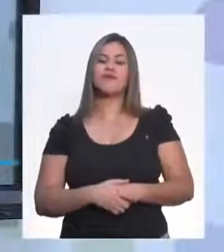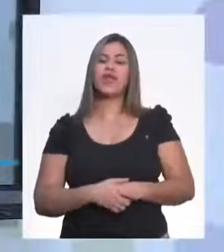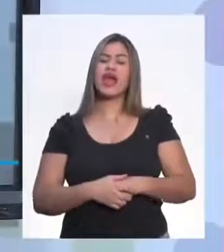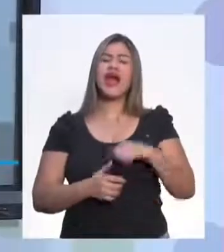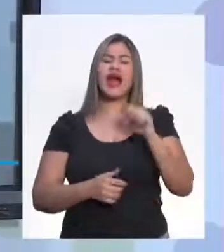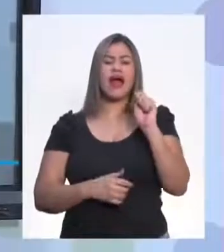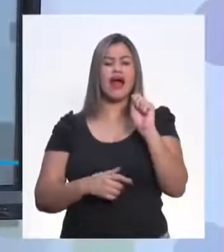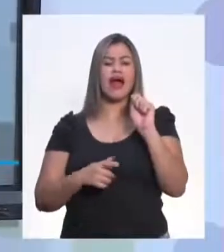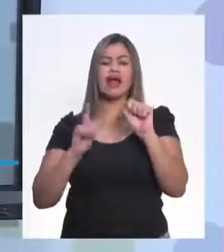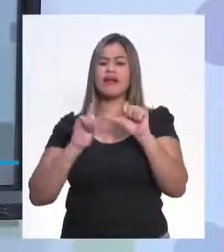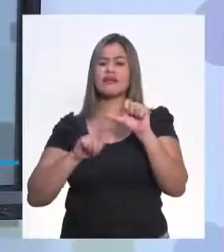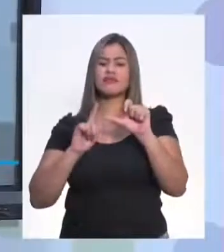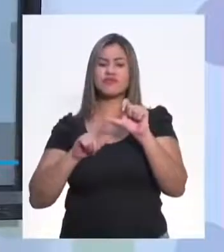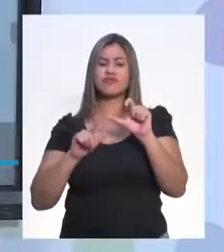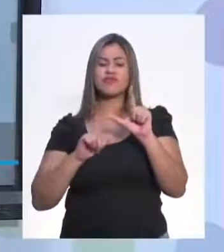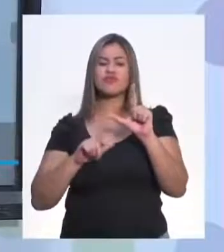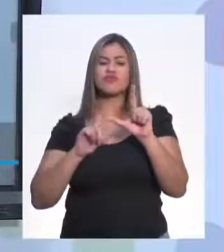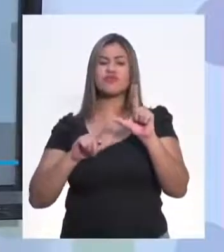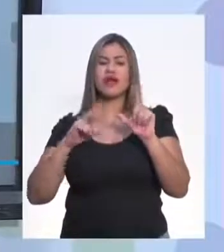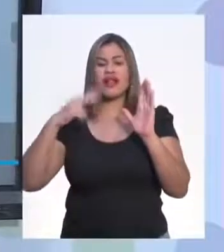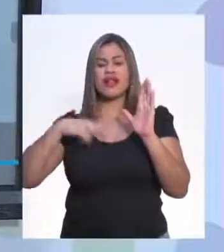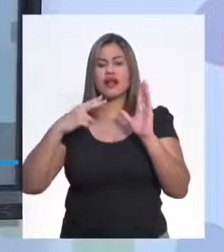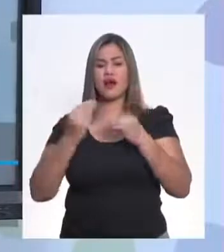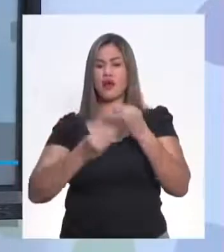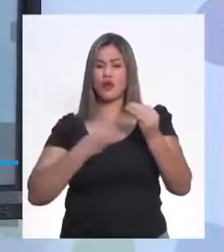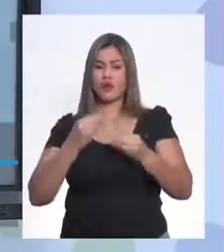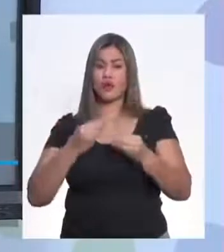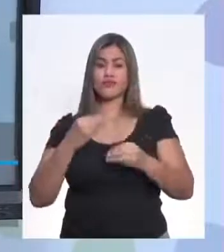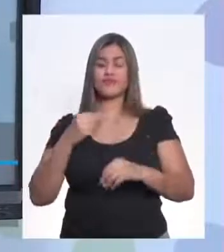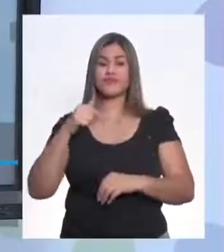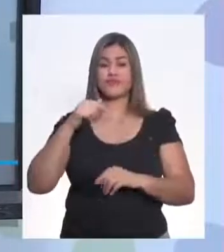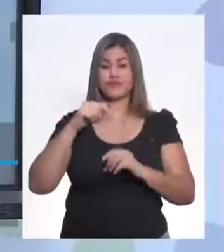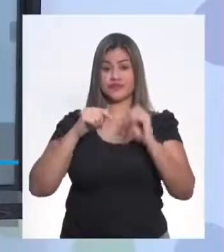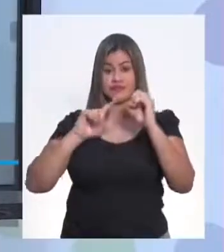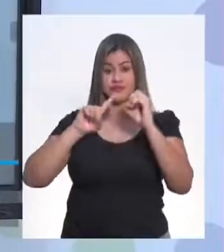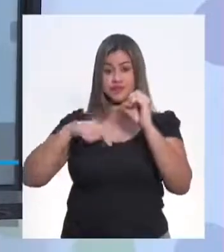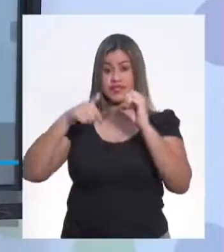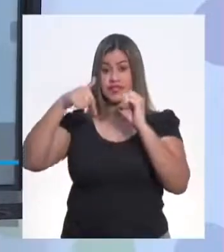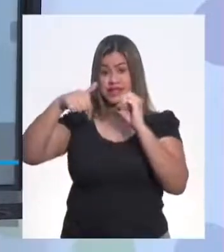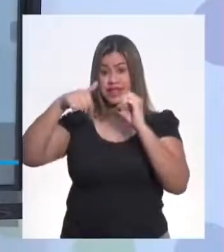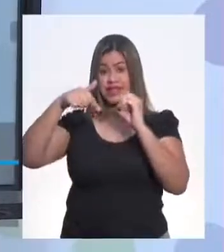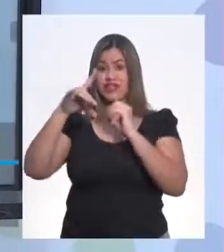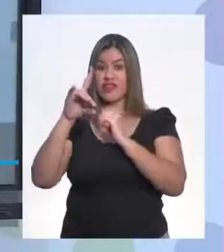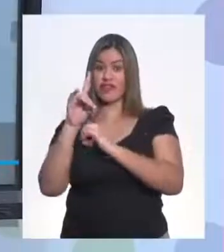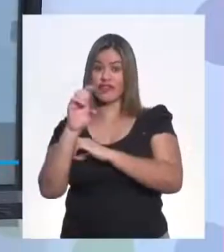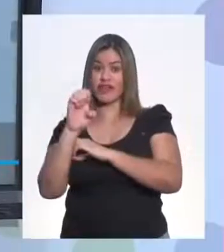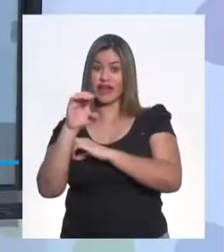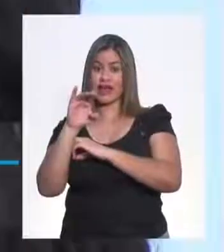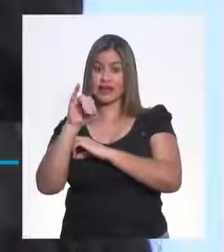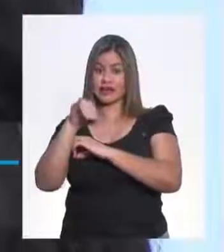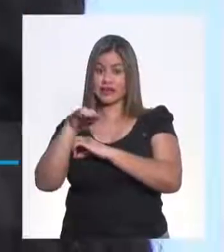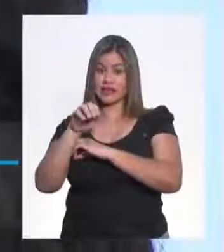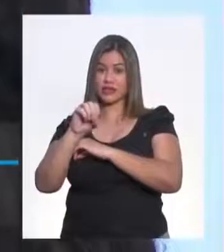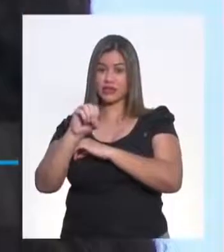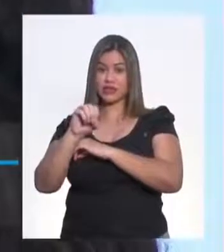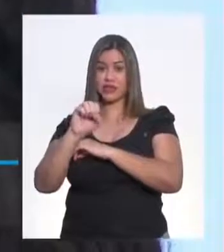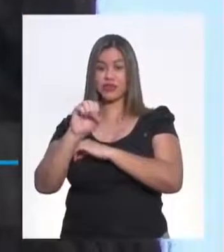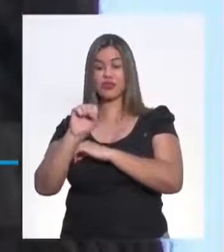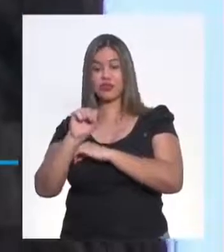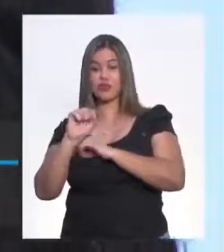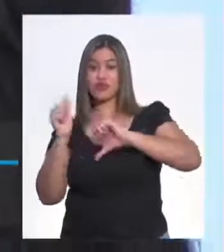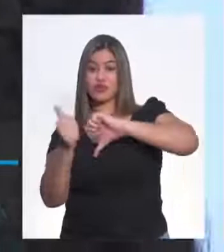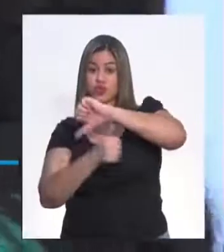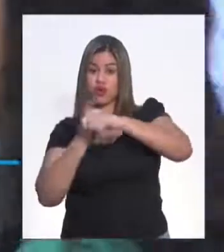A? Letra A, 7 décimos. Então vou escrever na forma da fração.